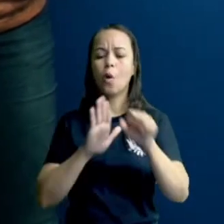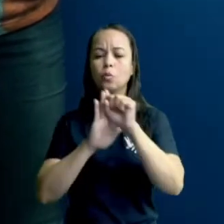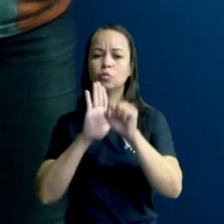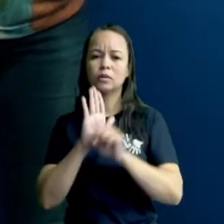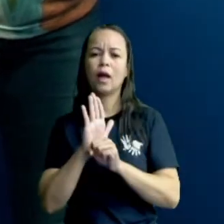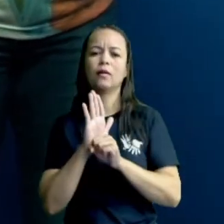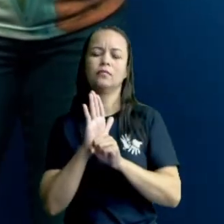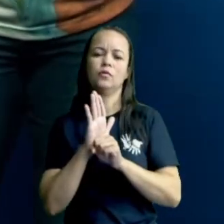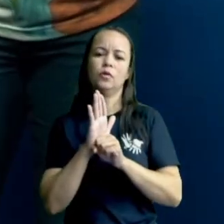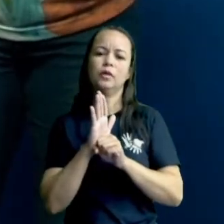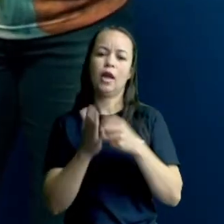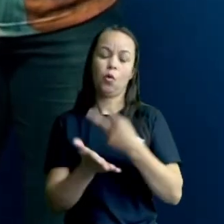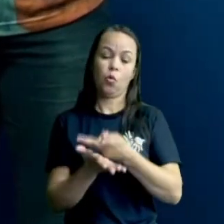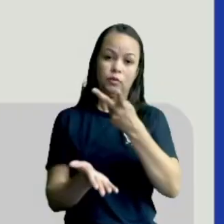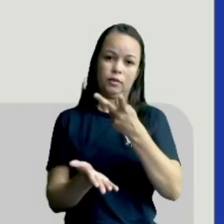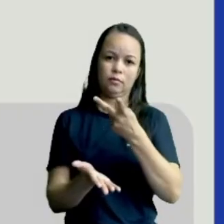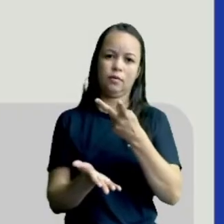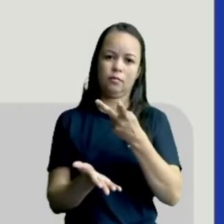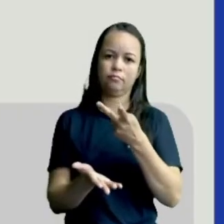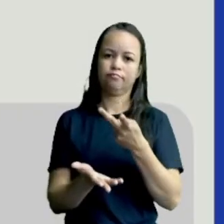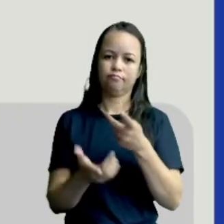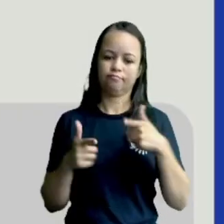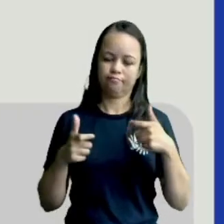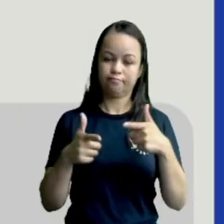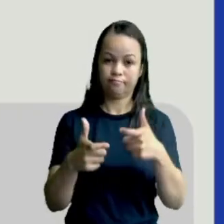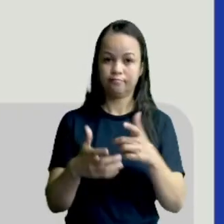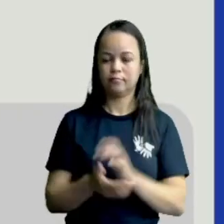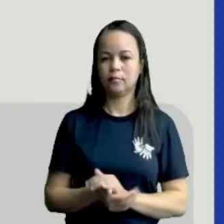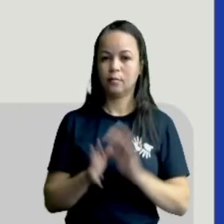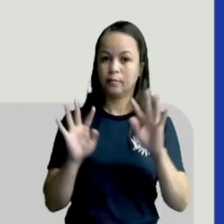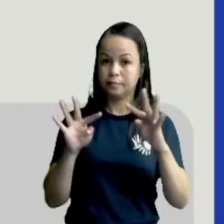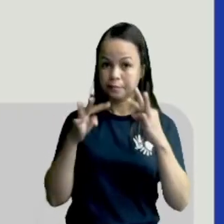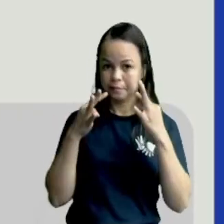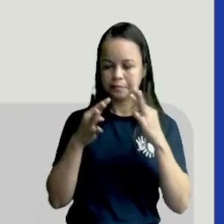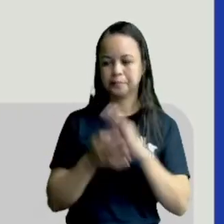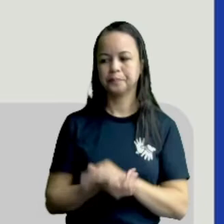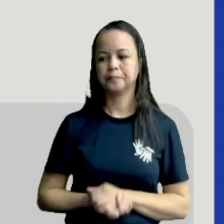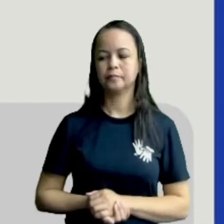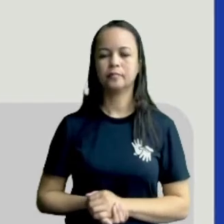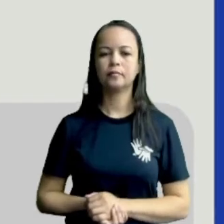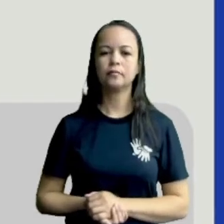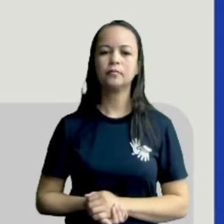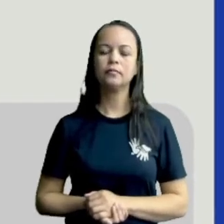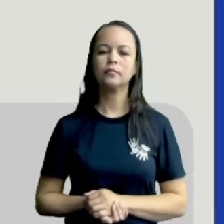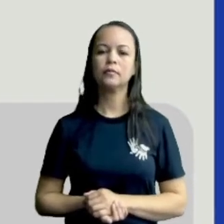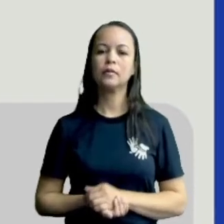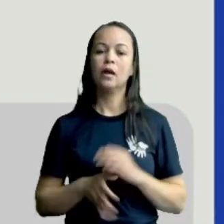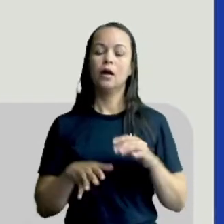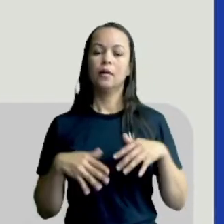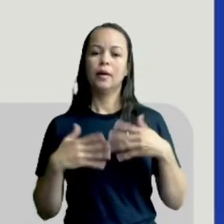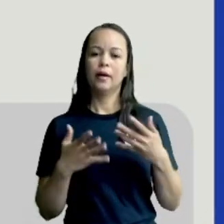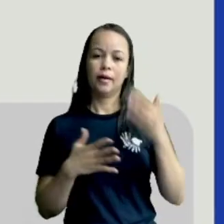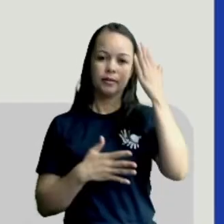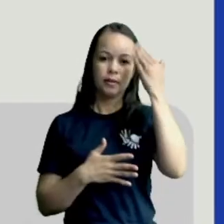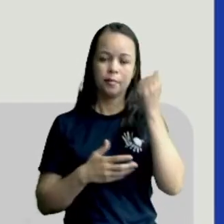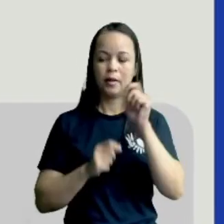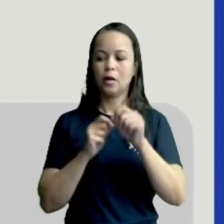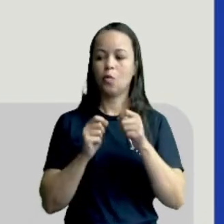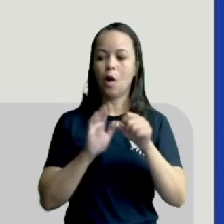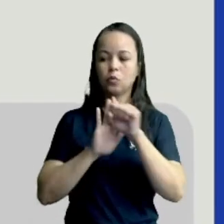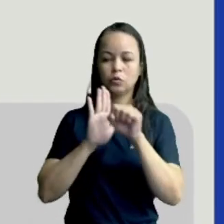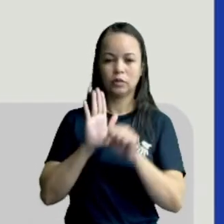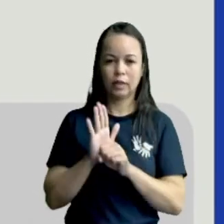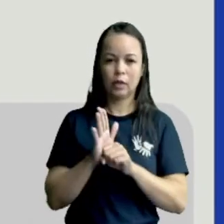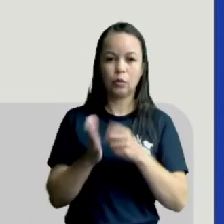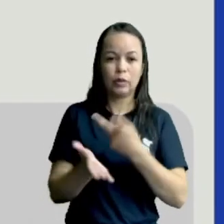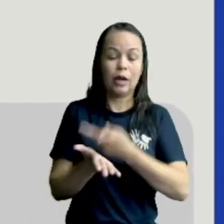é o século que ocorreu a batalha? Então vamos prestar aí bem atenção. Para saber em qual século ocorreu a Batalha das